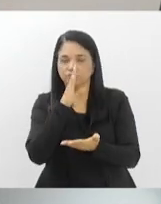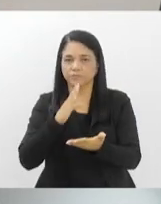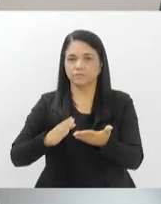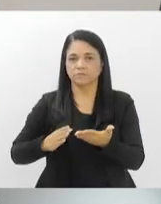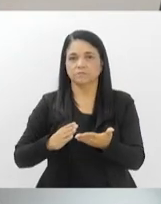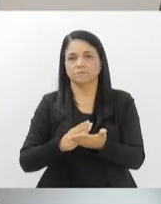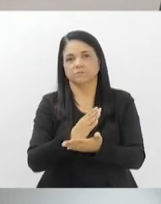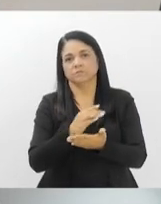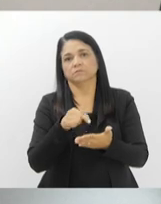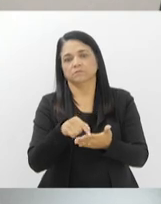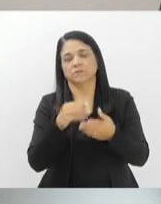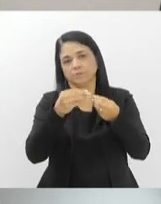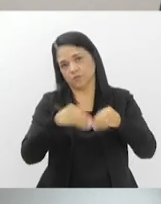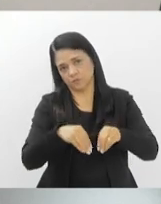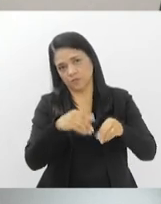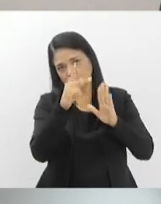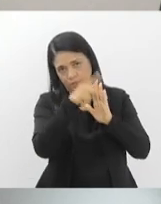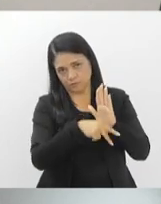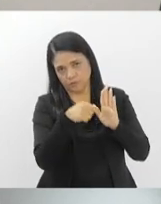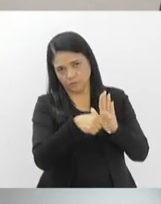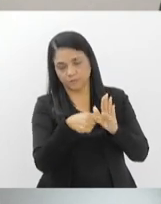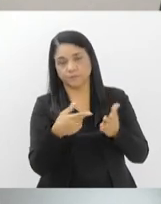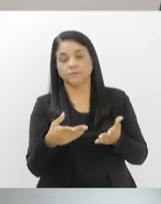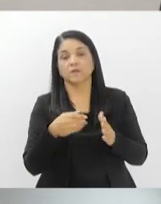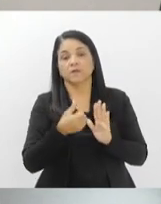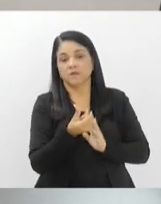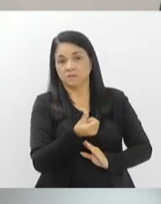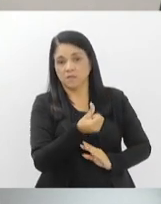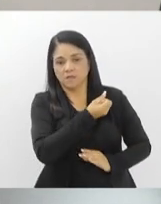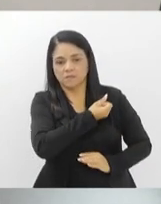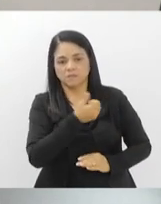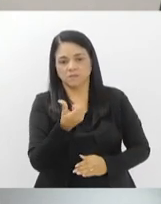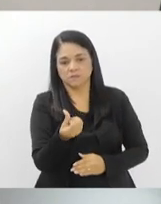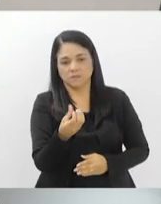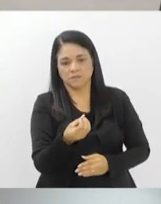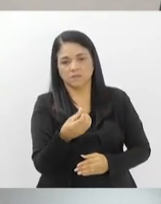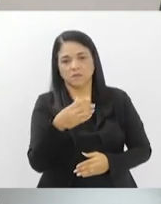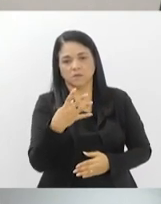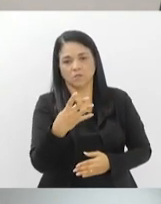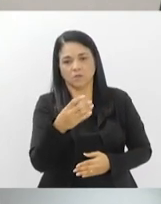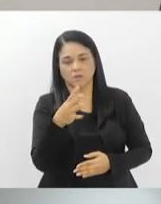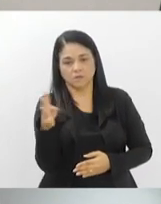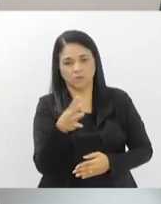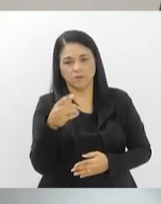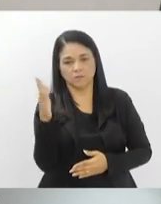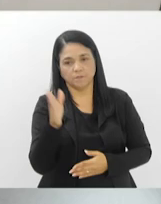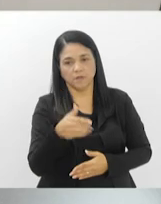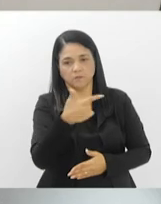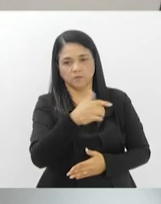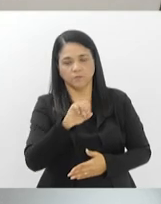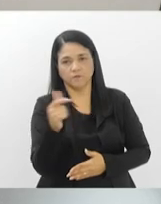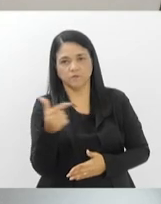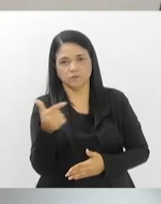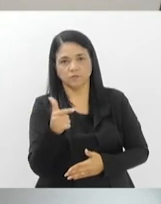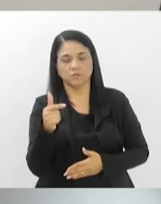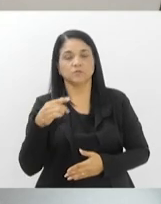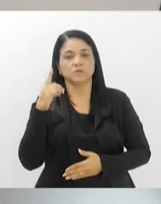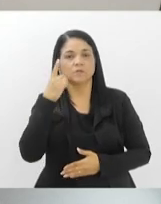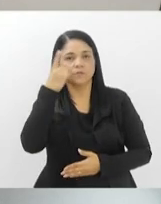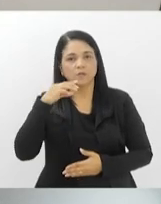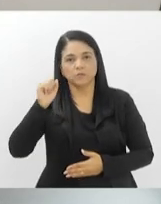aprovado, o projeto foi prejudicado. Item 6 da pauta, projeto de lei 6044-22, de autoria do deputado Anderson Moraes. Altera a